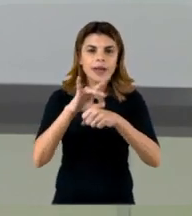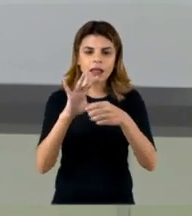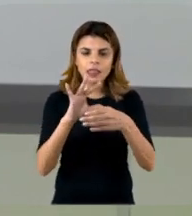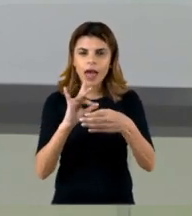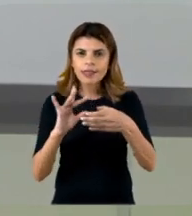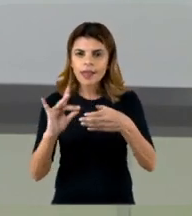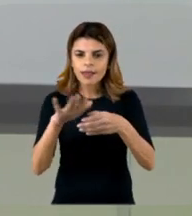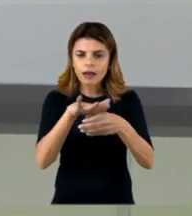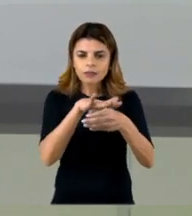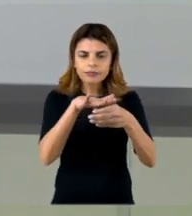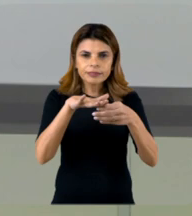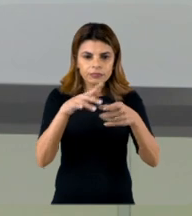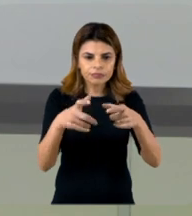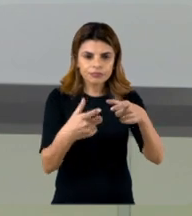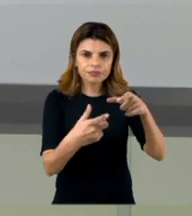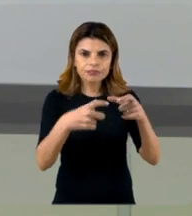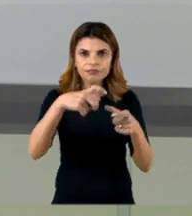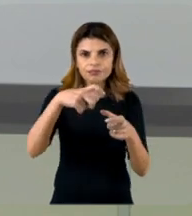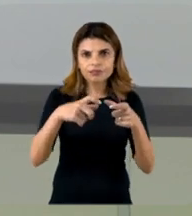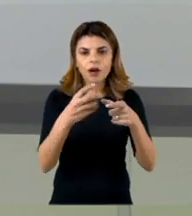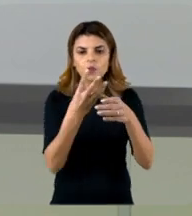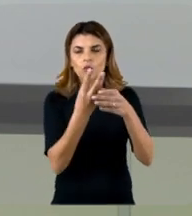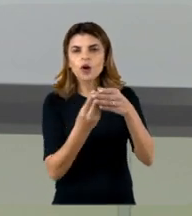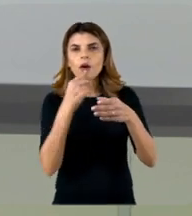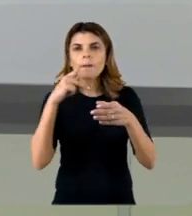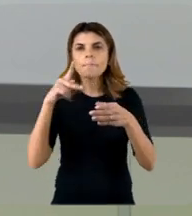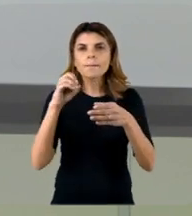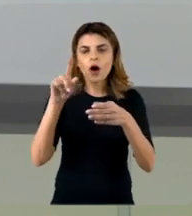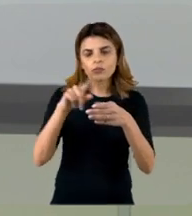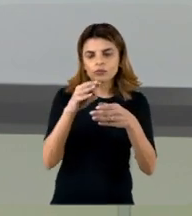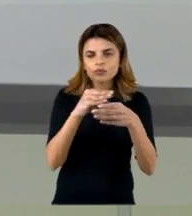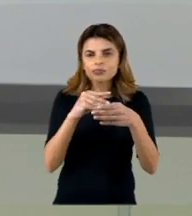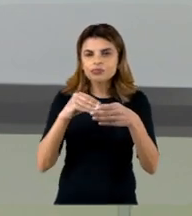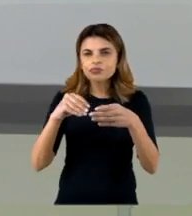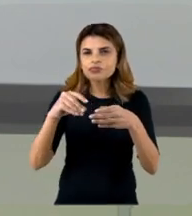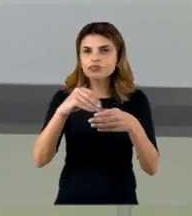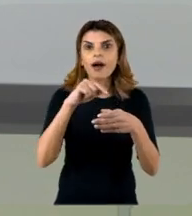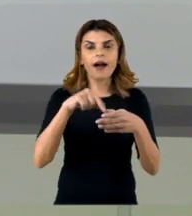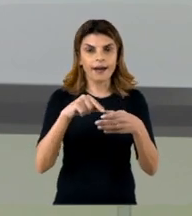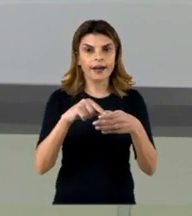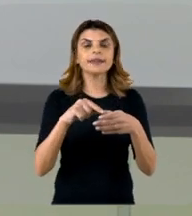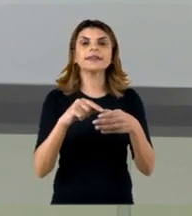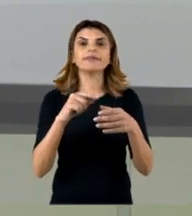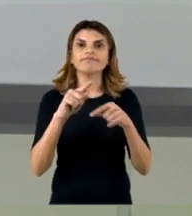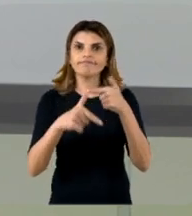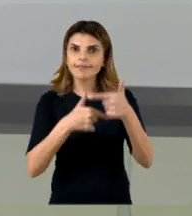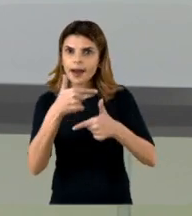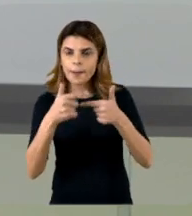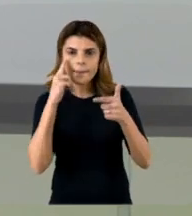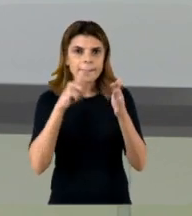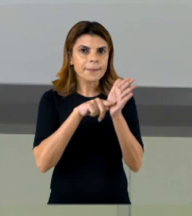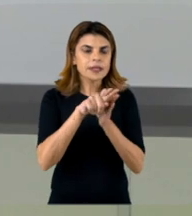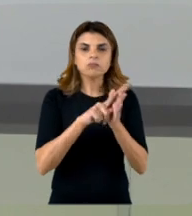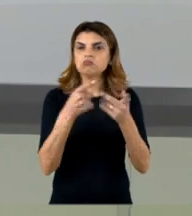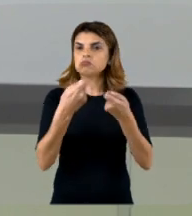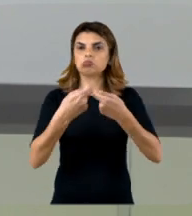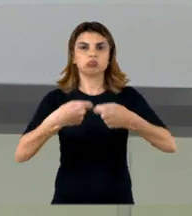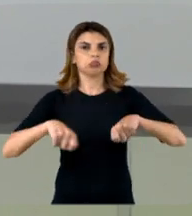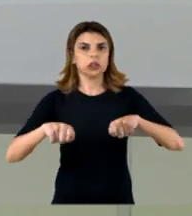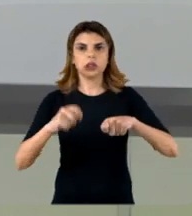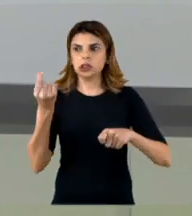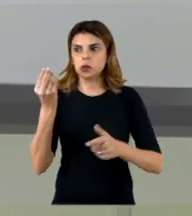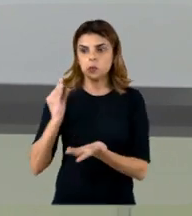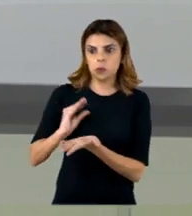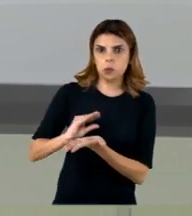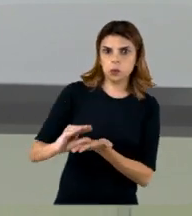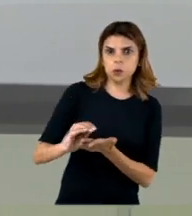preto umedecido, no qual é impregnado um larvicida em pó muito fino. Essa técnica, além de eficiente, não necessita